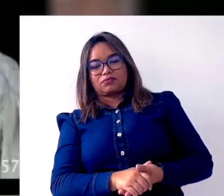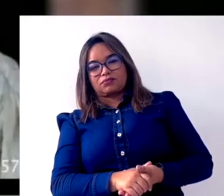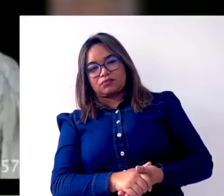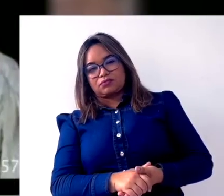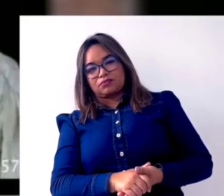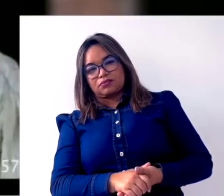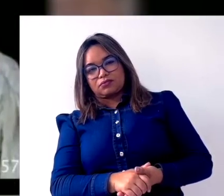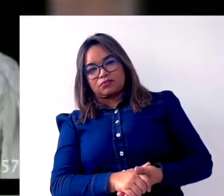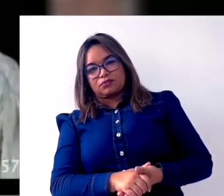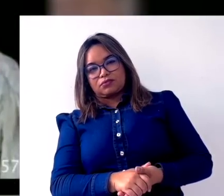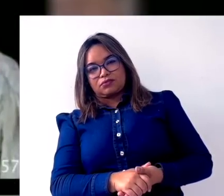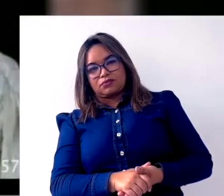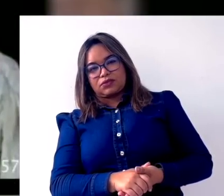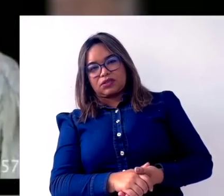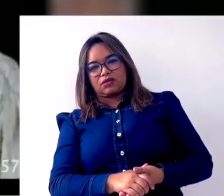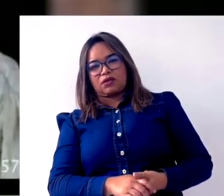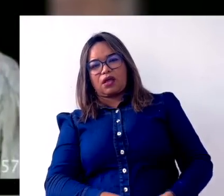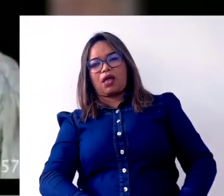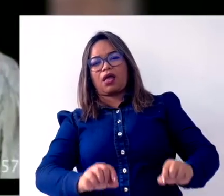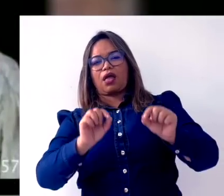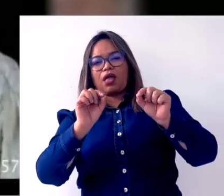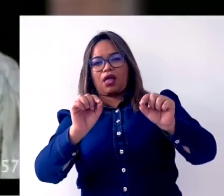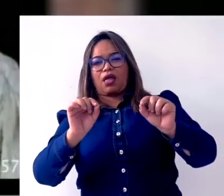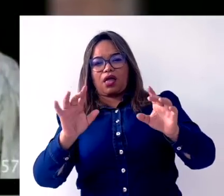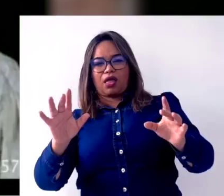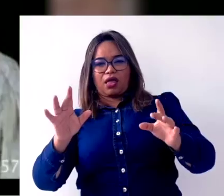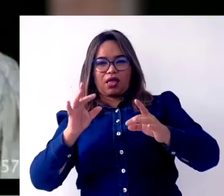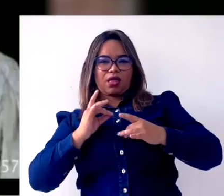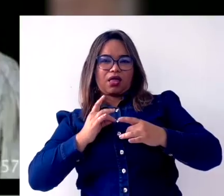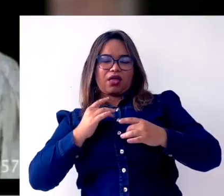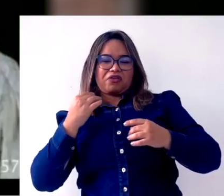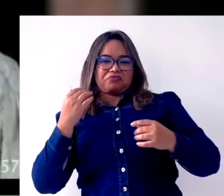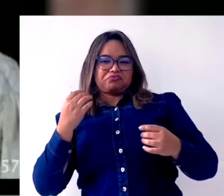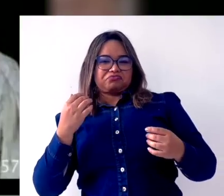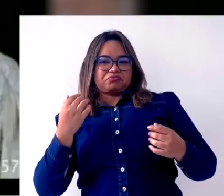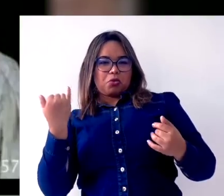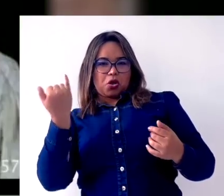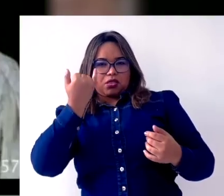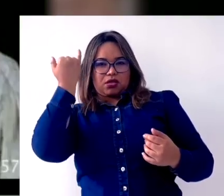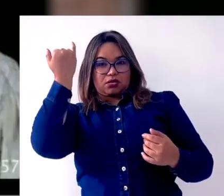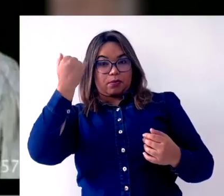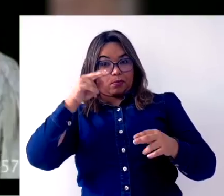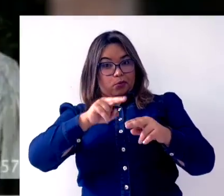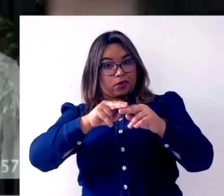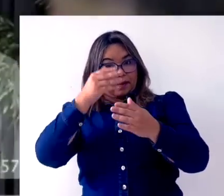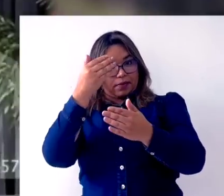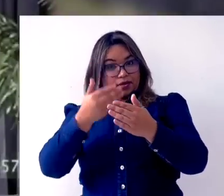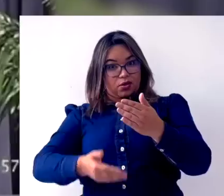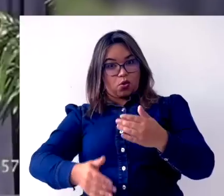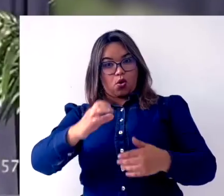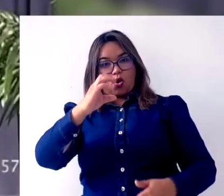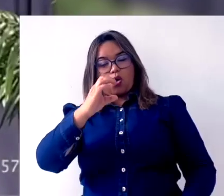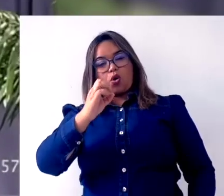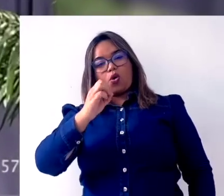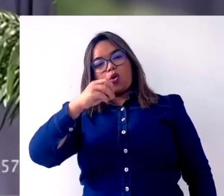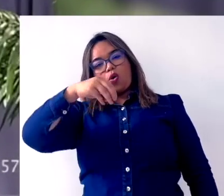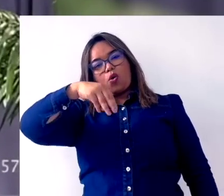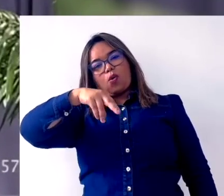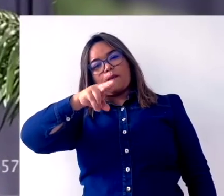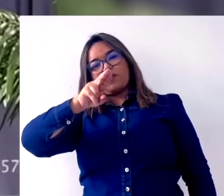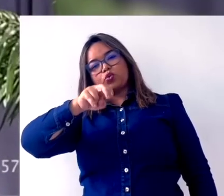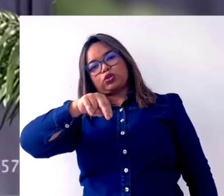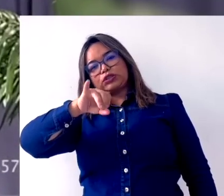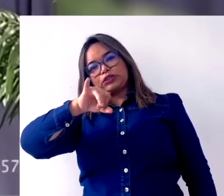E então, finalmente, quem receberia o crédito pela queda do comunismo? Se o comunismo tinha sido